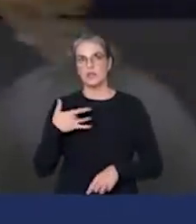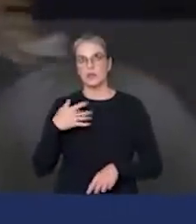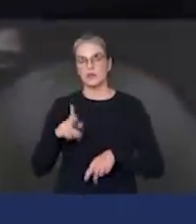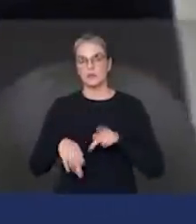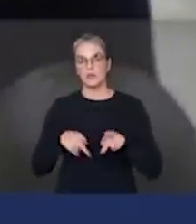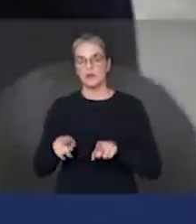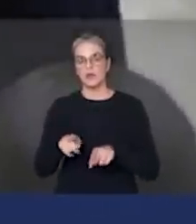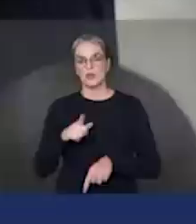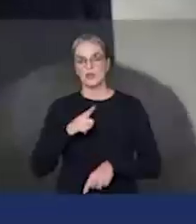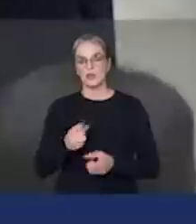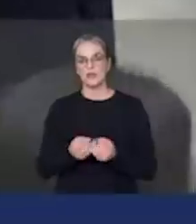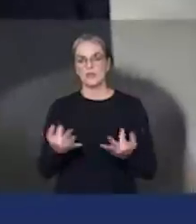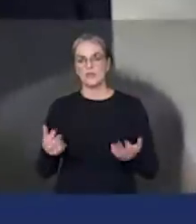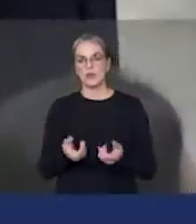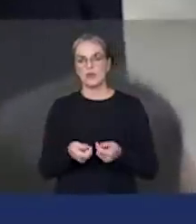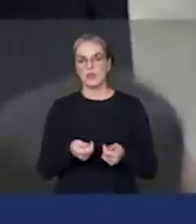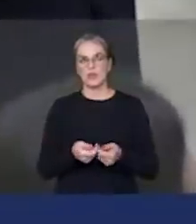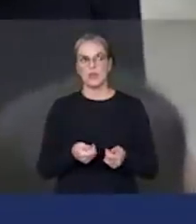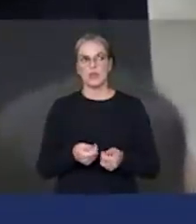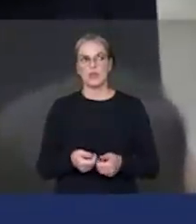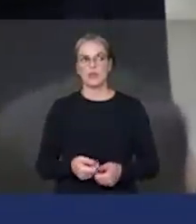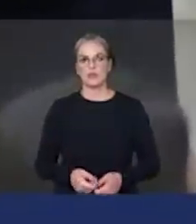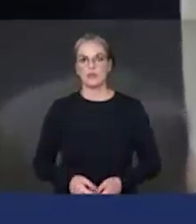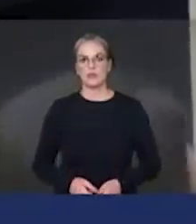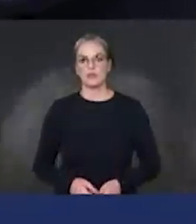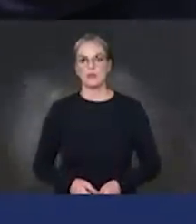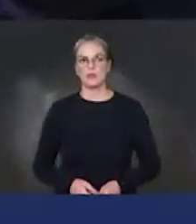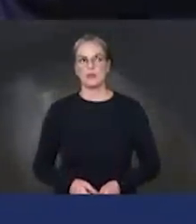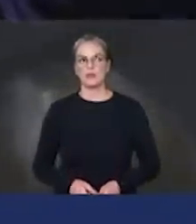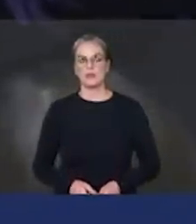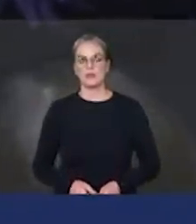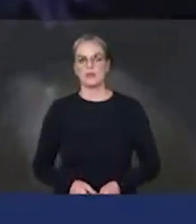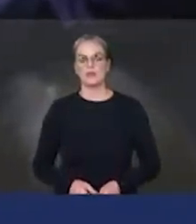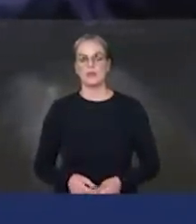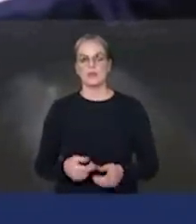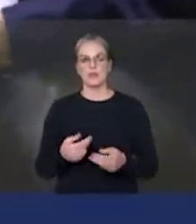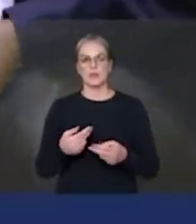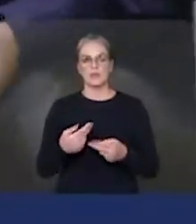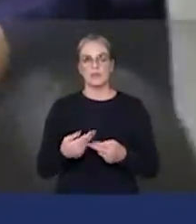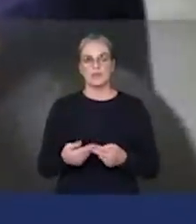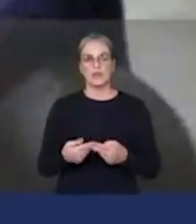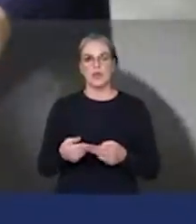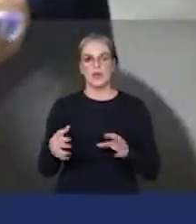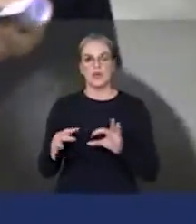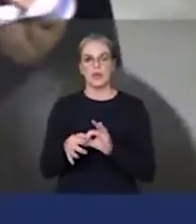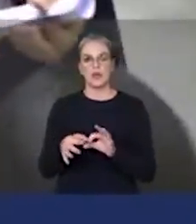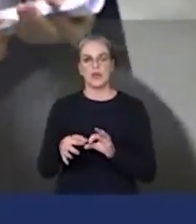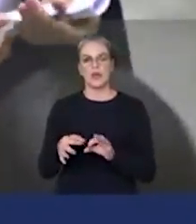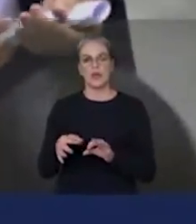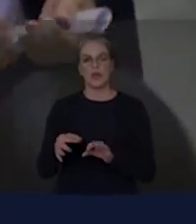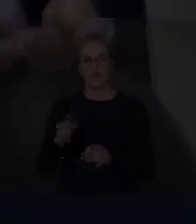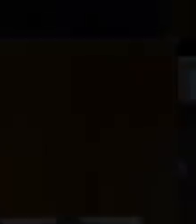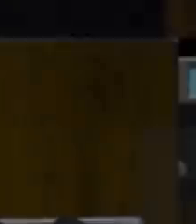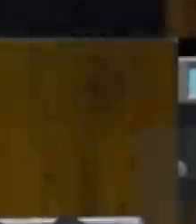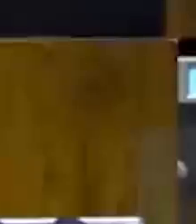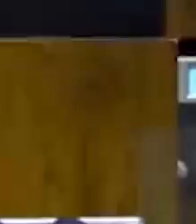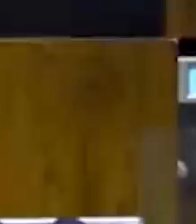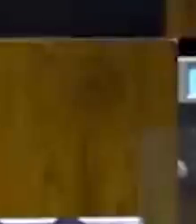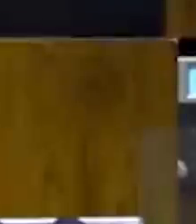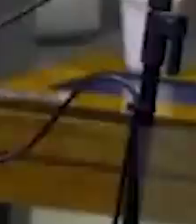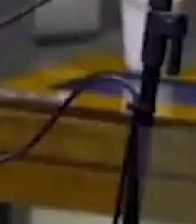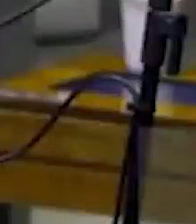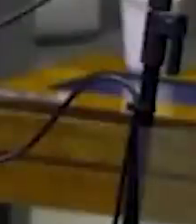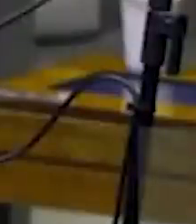muitos games também para recuperação de diversos pacientes e reintegração destes pacientes inclusive com deficiências físicas na sociedade